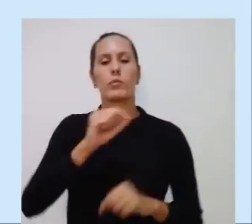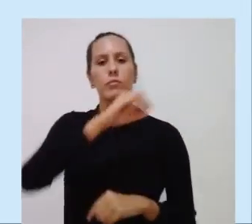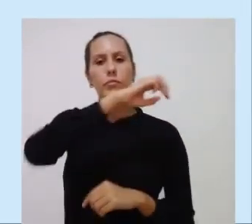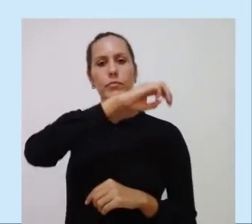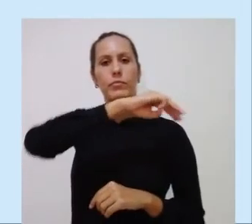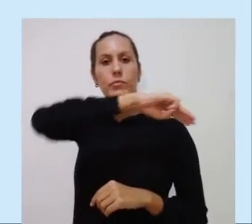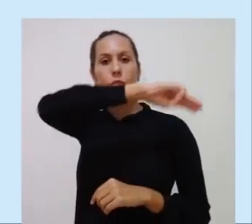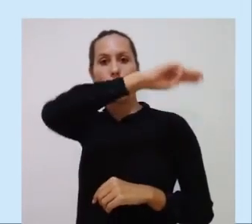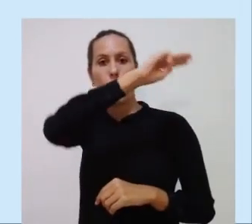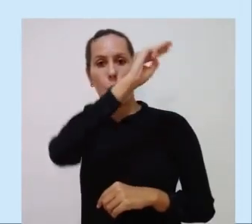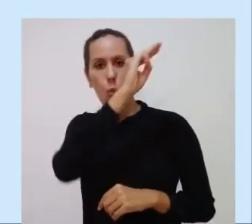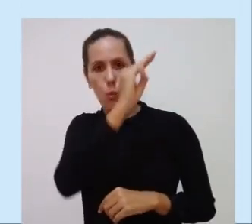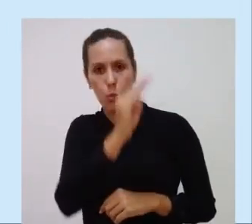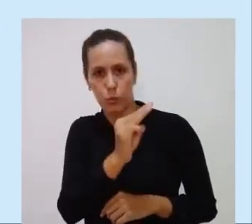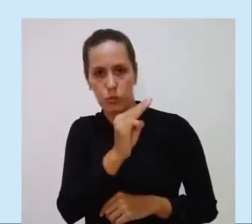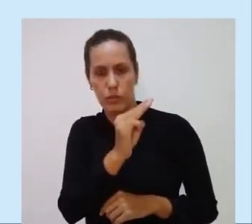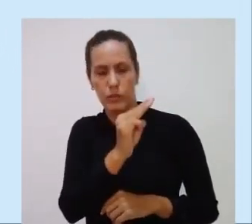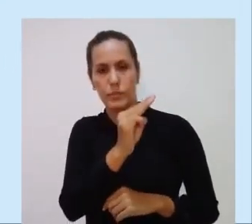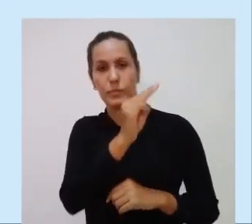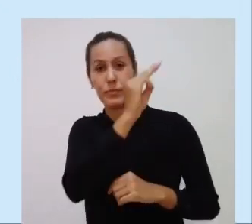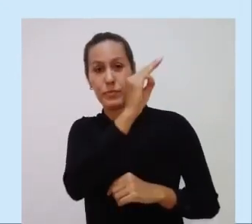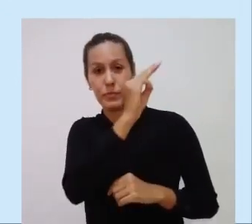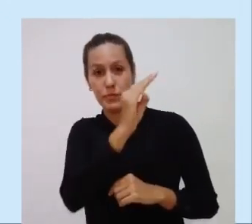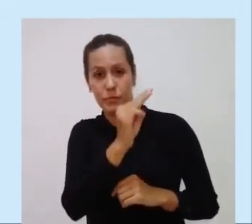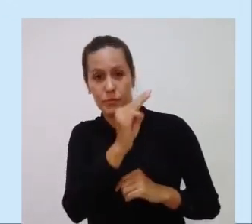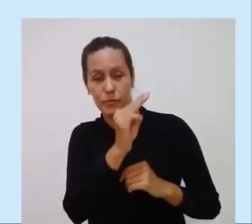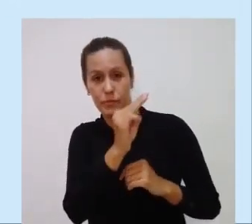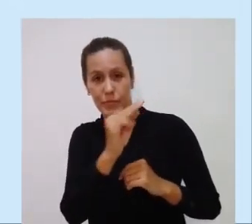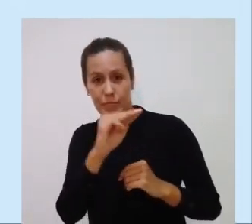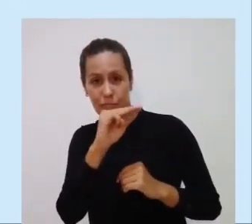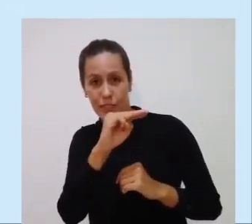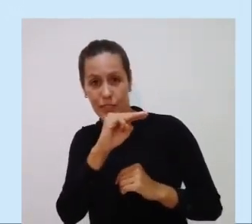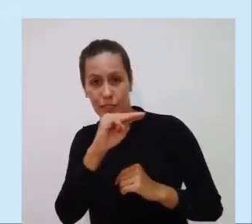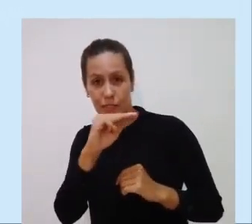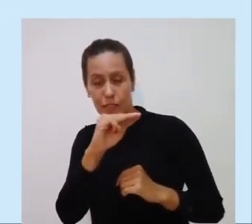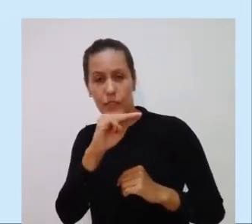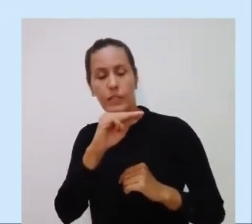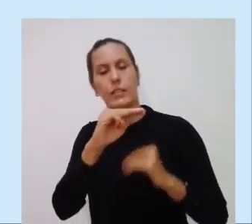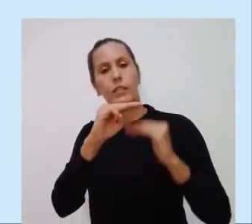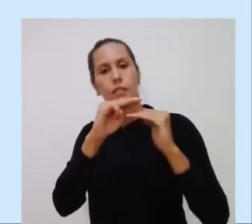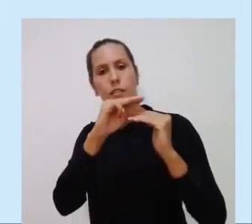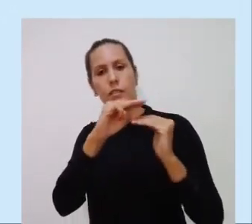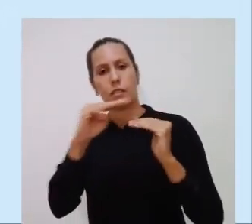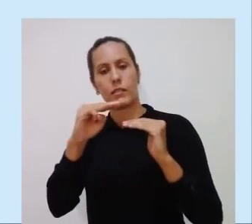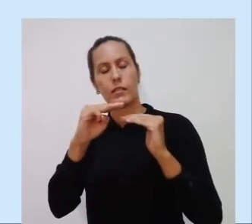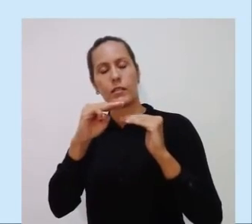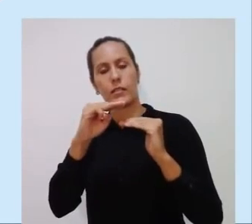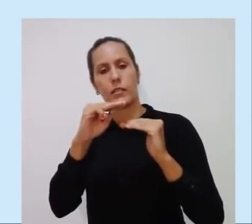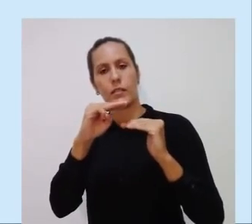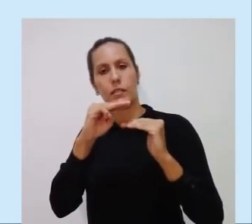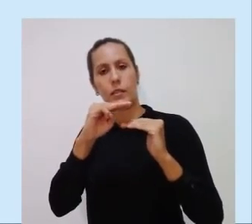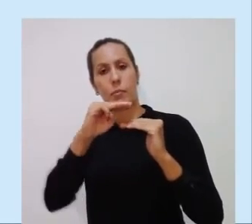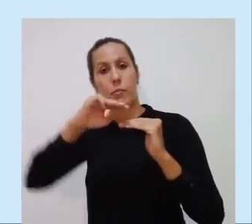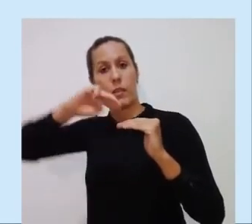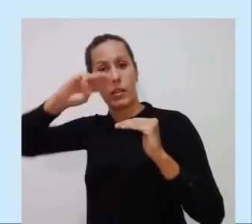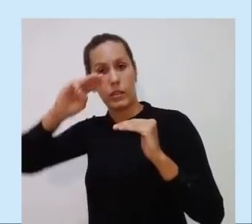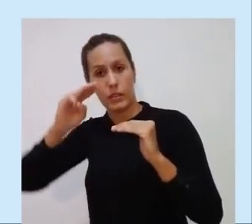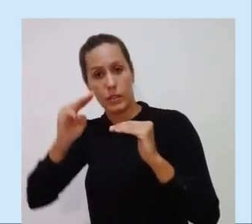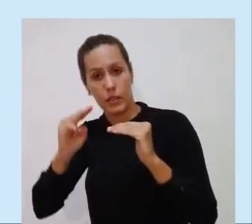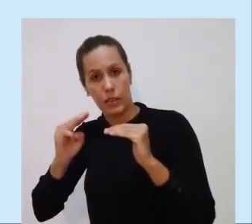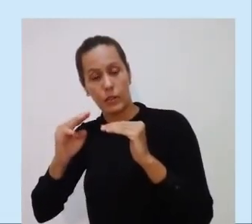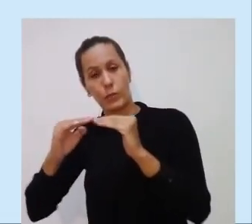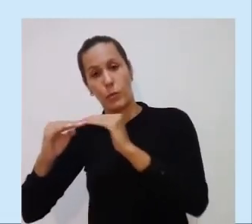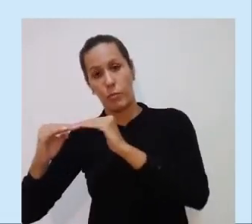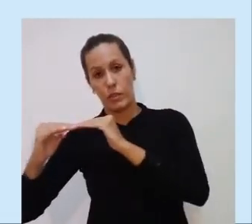na onda com as montanhas. Vamos descer mais um pouquinho nos planaltos, tá? E vamos descer mais um pouquinho